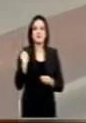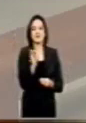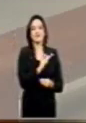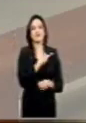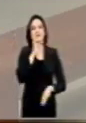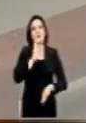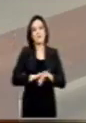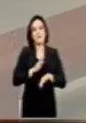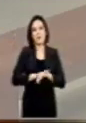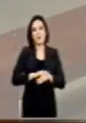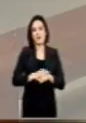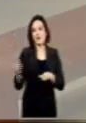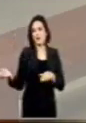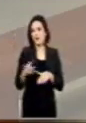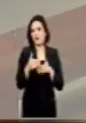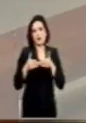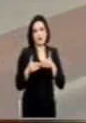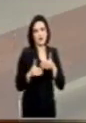paradigma.